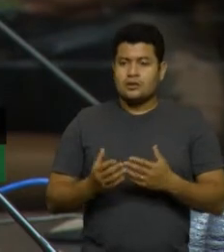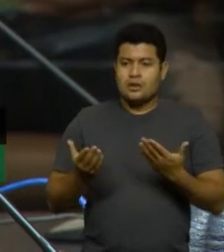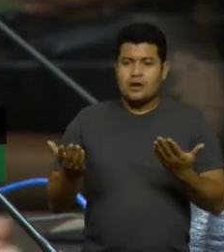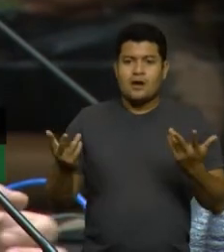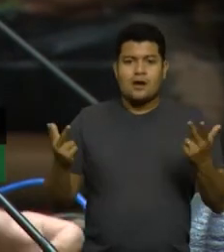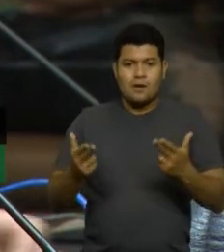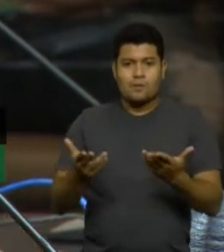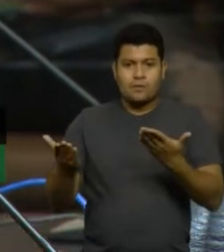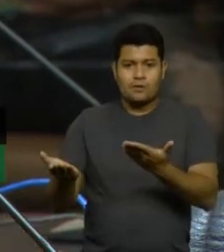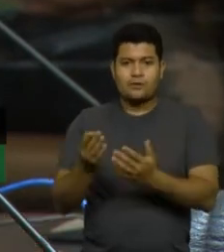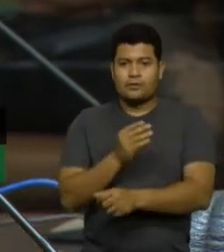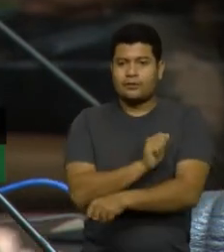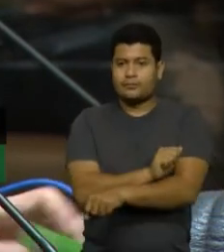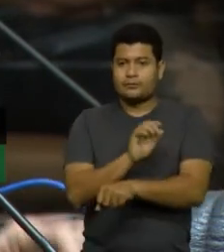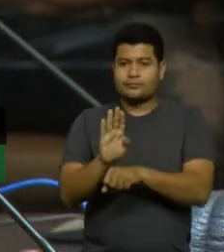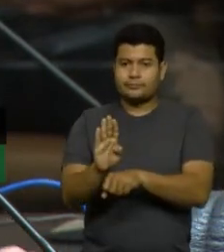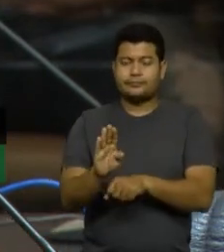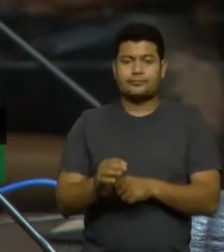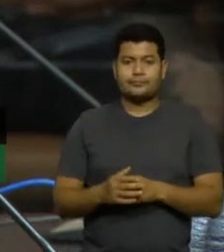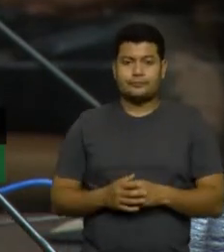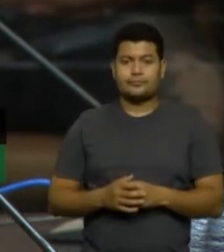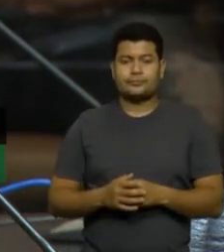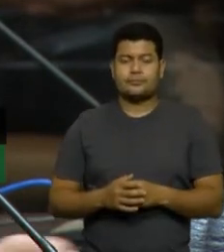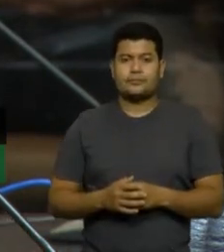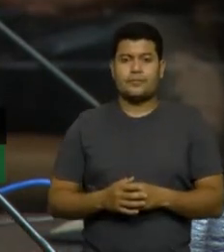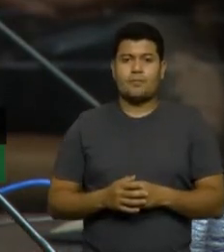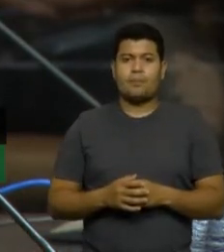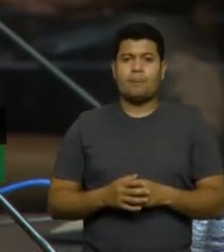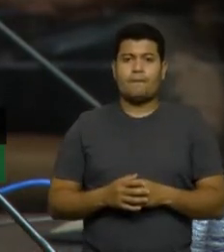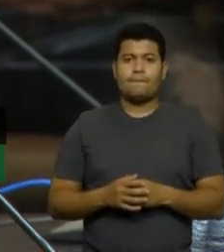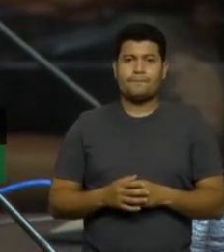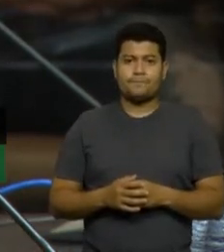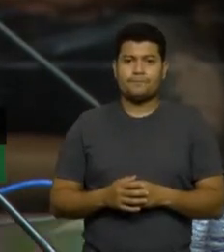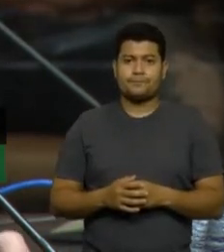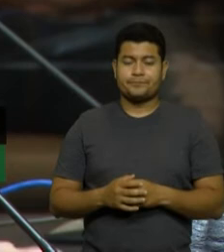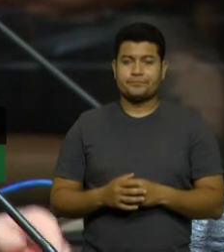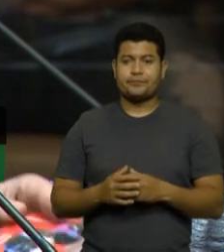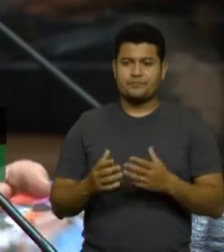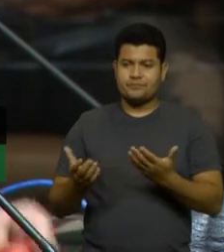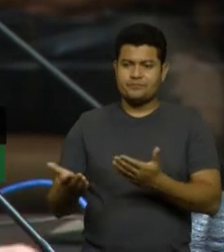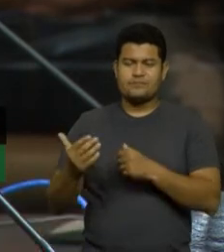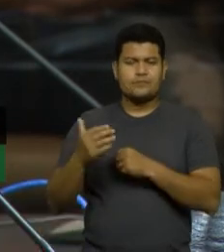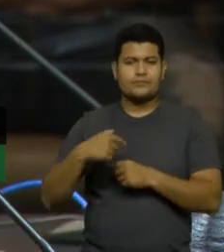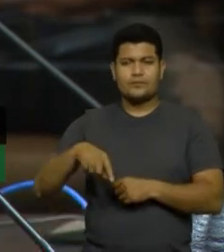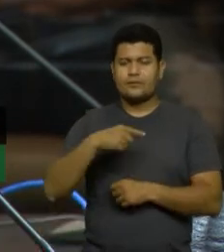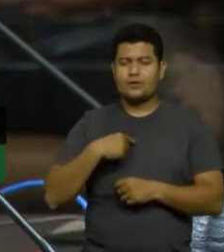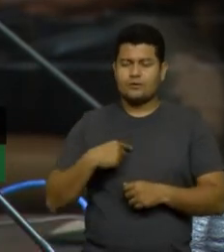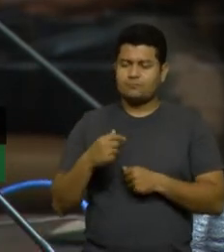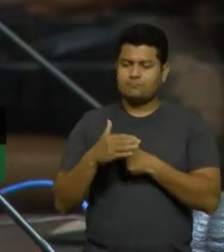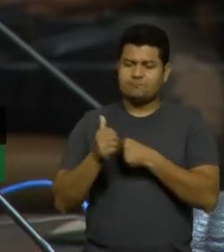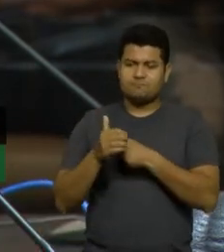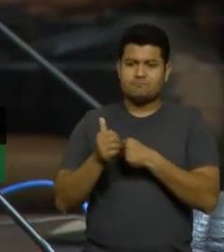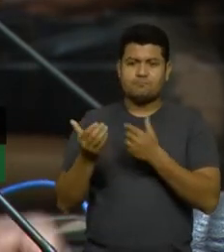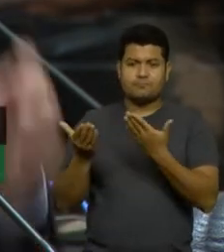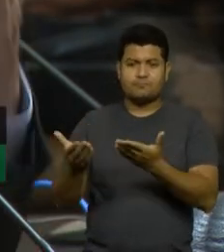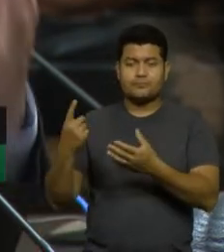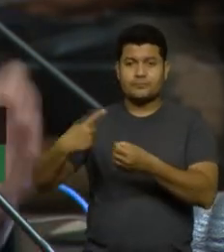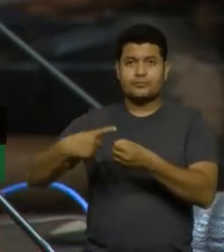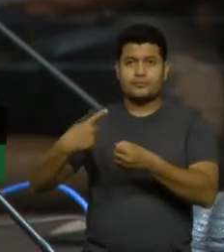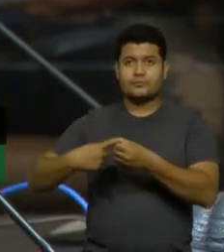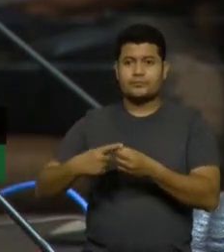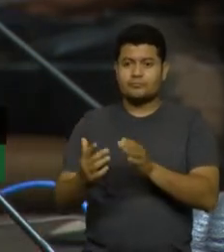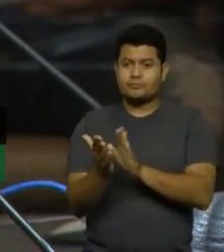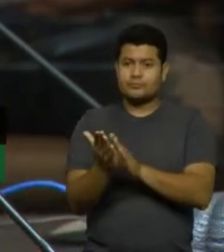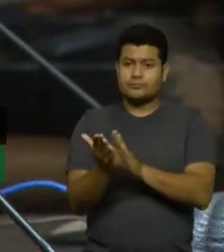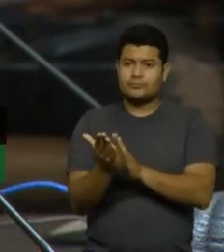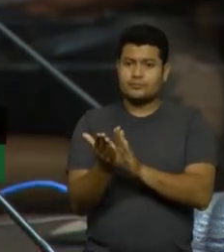né? Mostrando as potencialidades desse querido município aí na nossa região do Meio Oeste de Santa Catarina. Parabéns